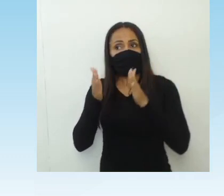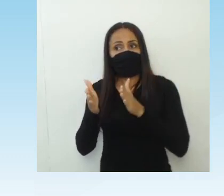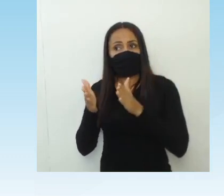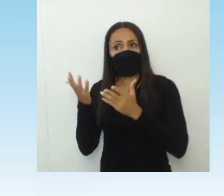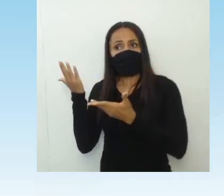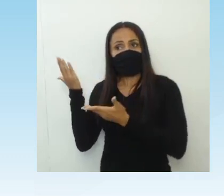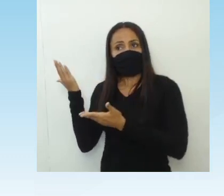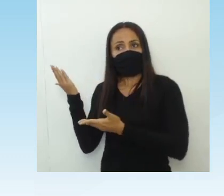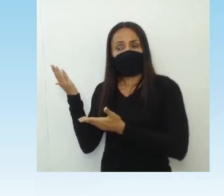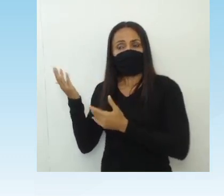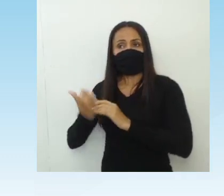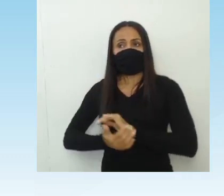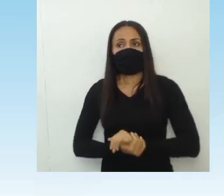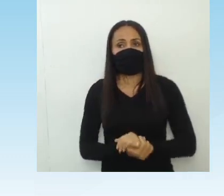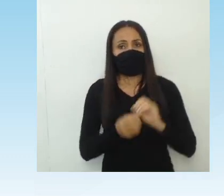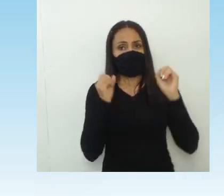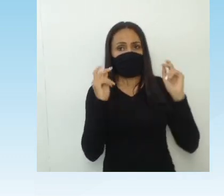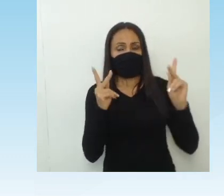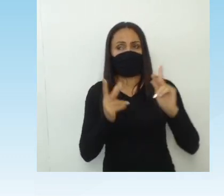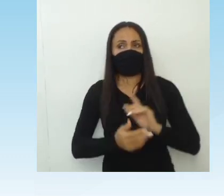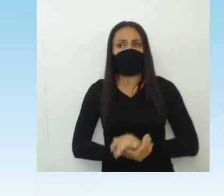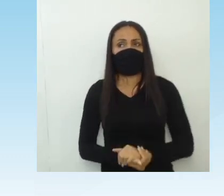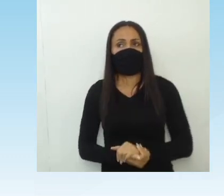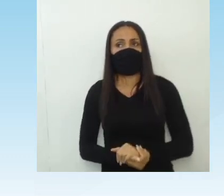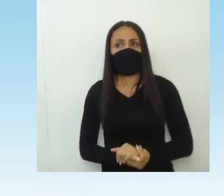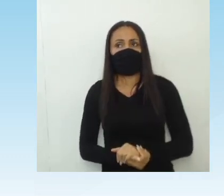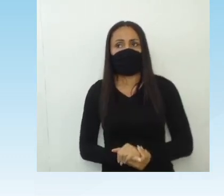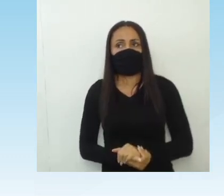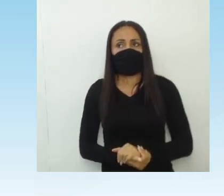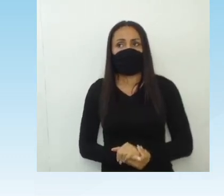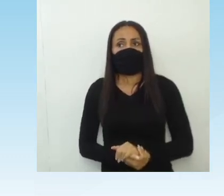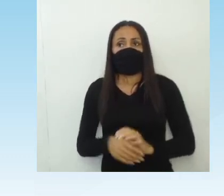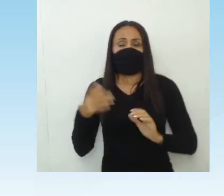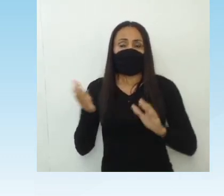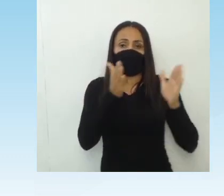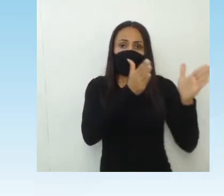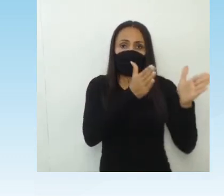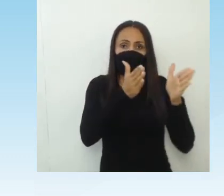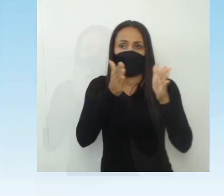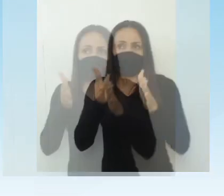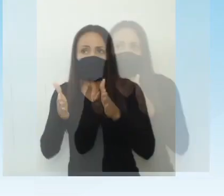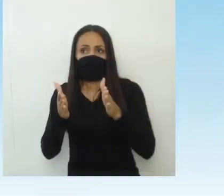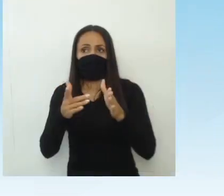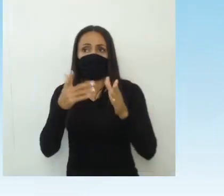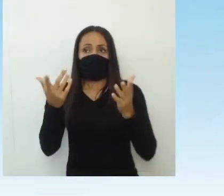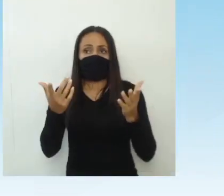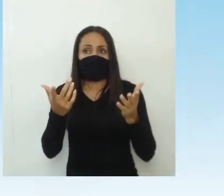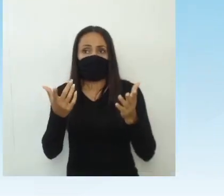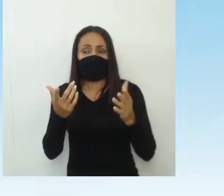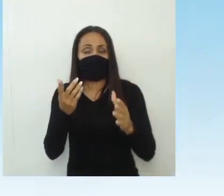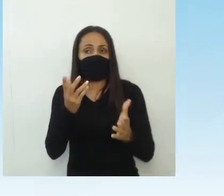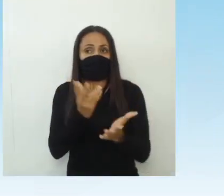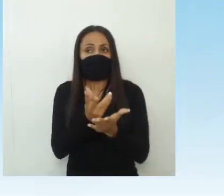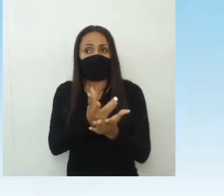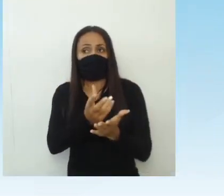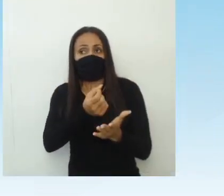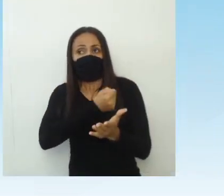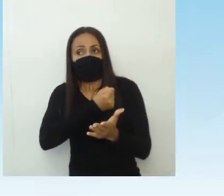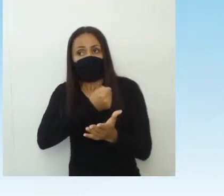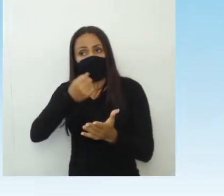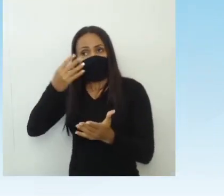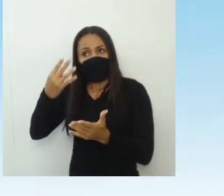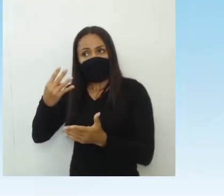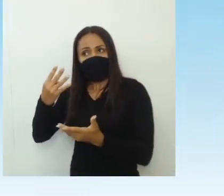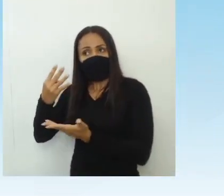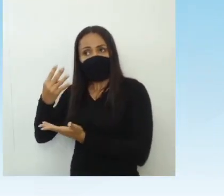corresponde a uma ordem, tá bom? Aí, nas classes, mesmos valores, tá, ok? O 4